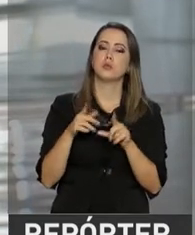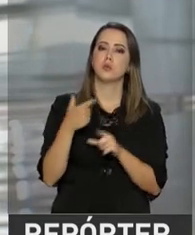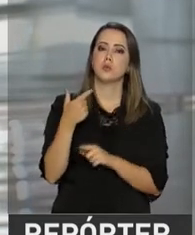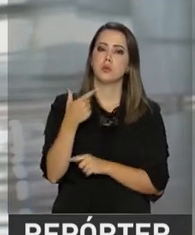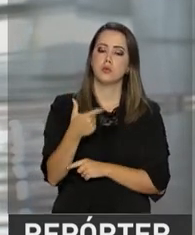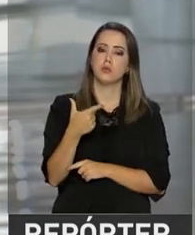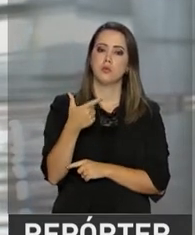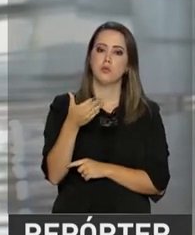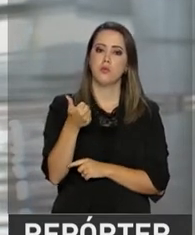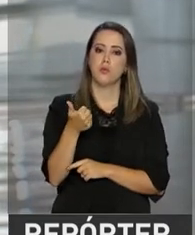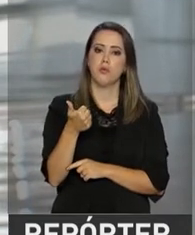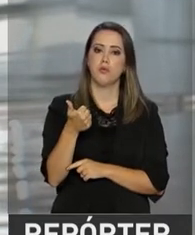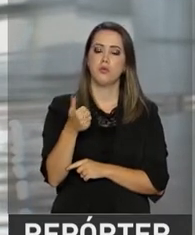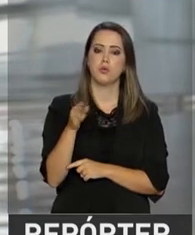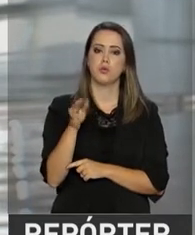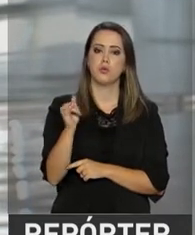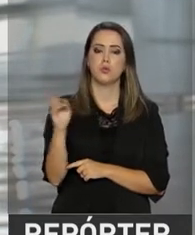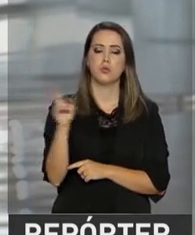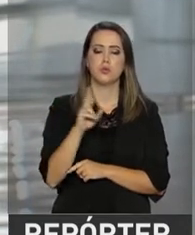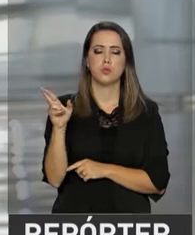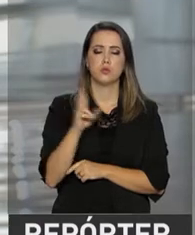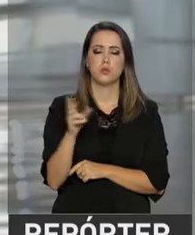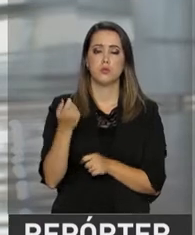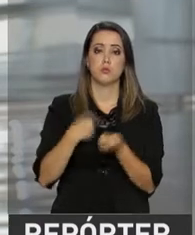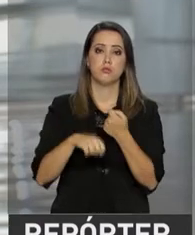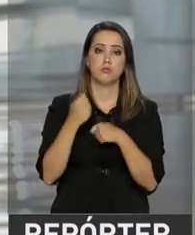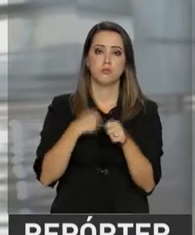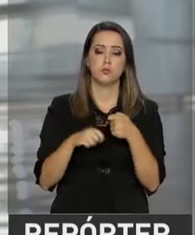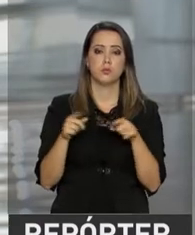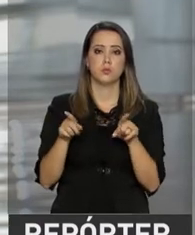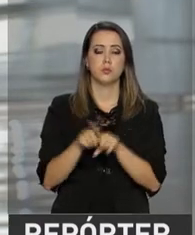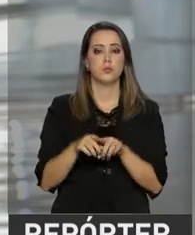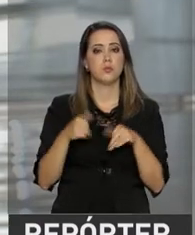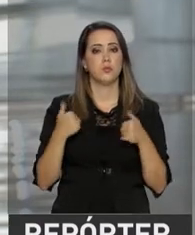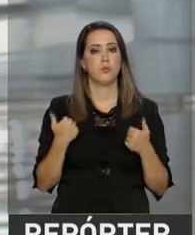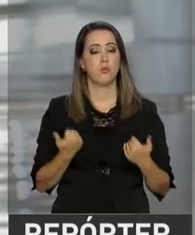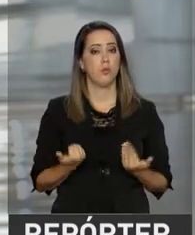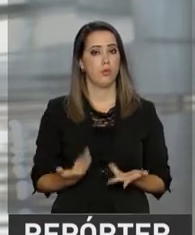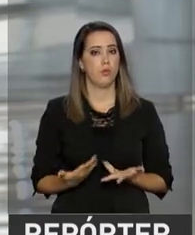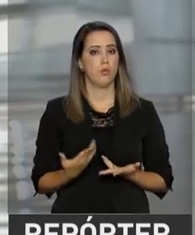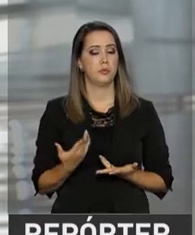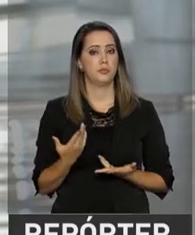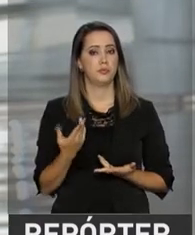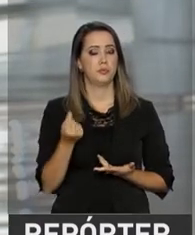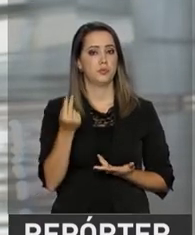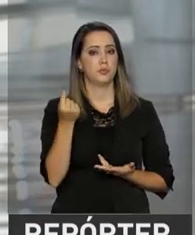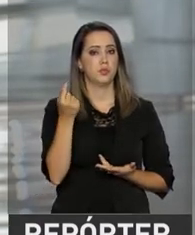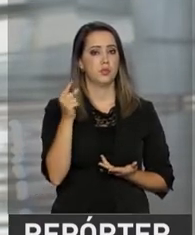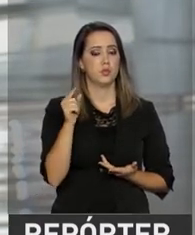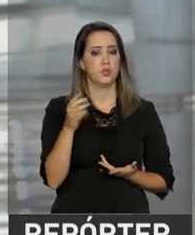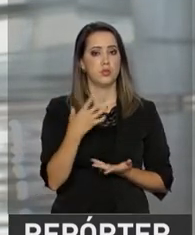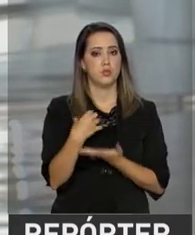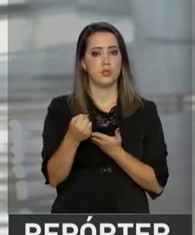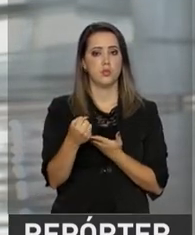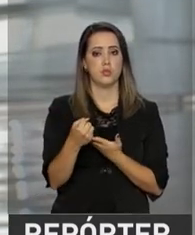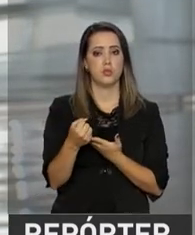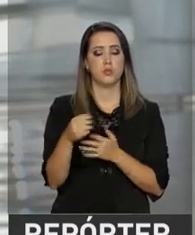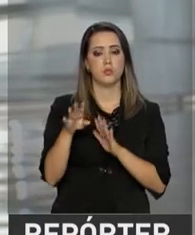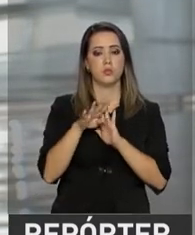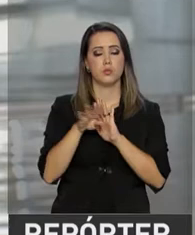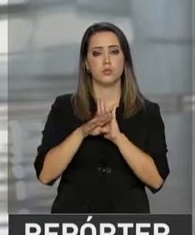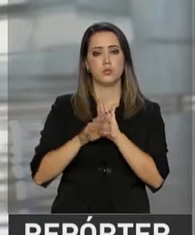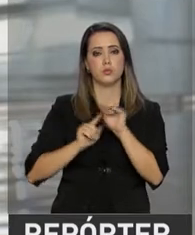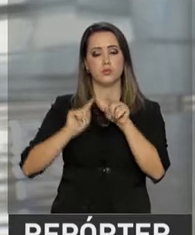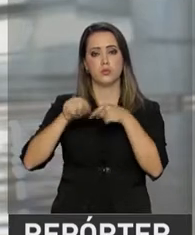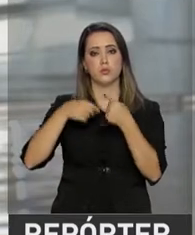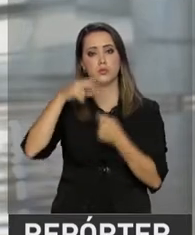21 bilhões de reais na economia o governo informou que o calendário de sax será divulgado na próxima segunda feira dia 8